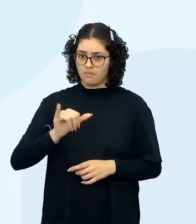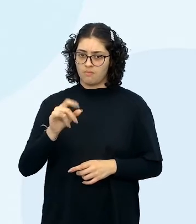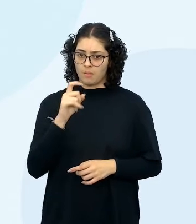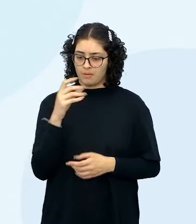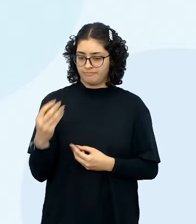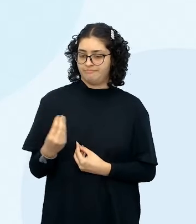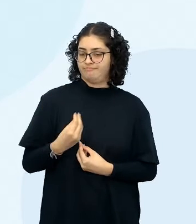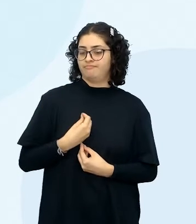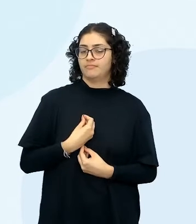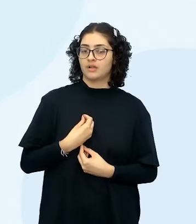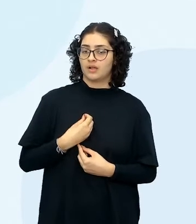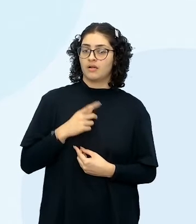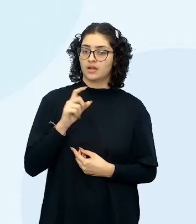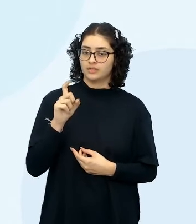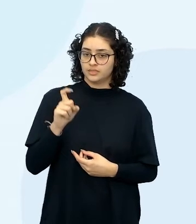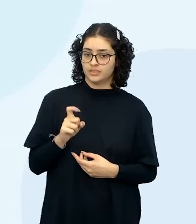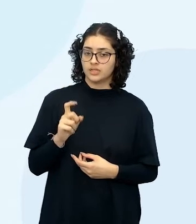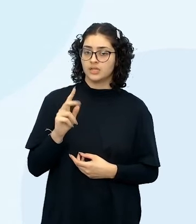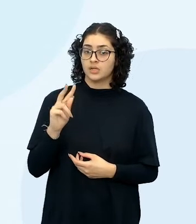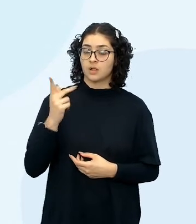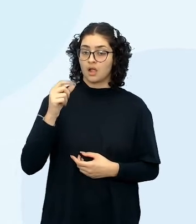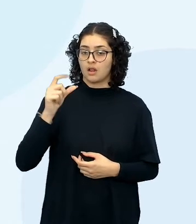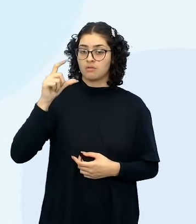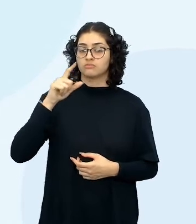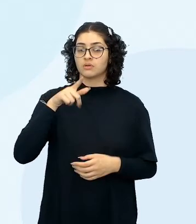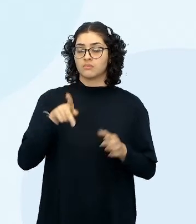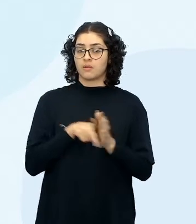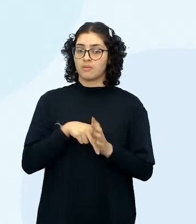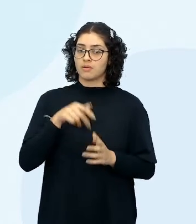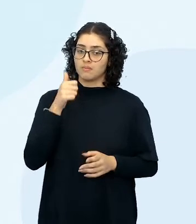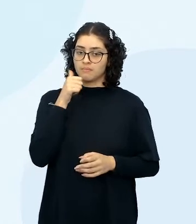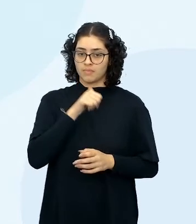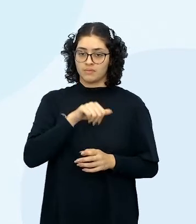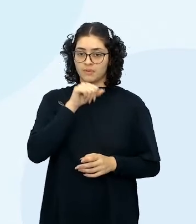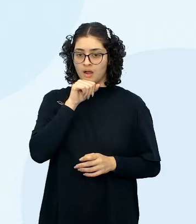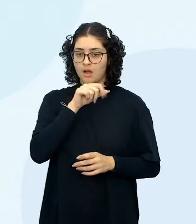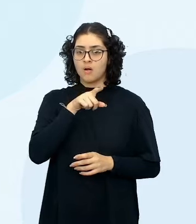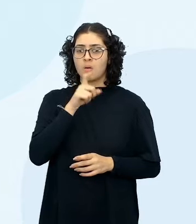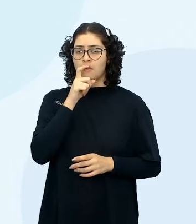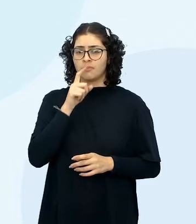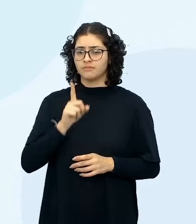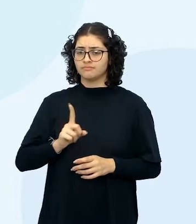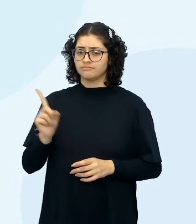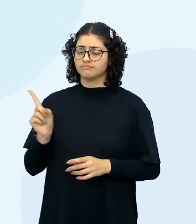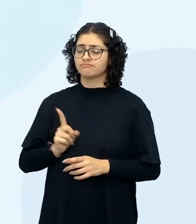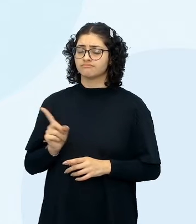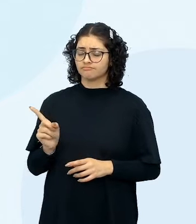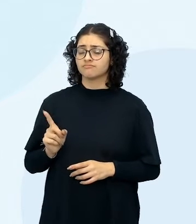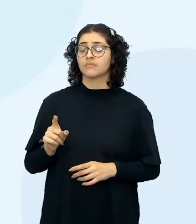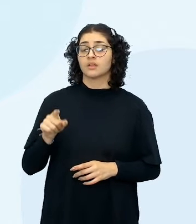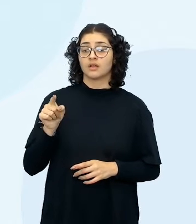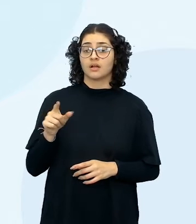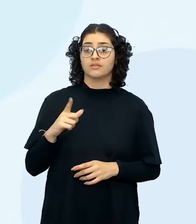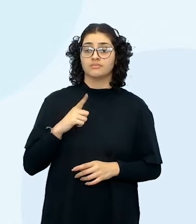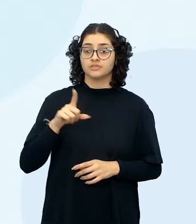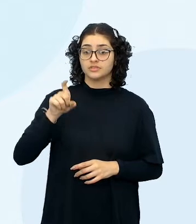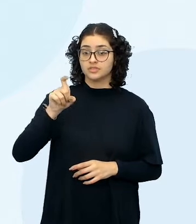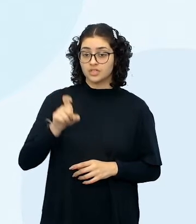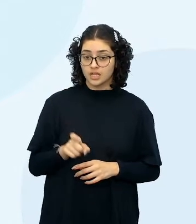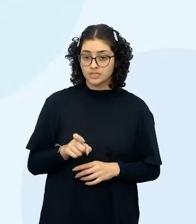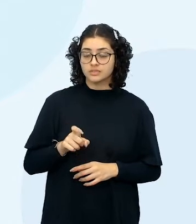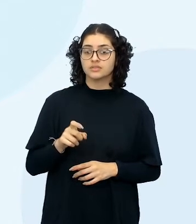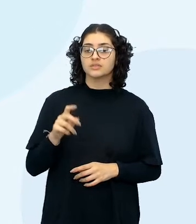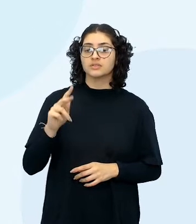pai e o XHzão da sua mãe. E esse homem afetado aqui recebeu o XHzinho da sua mãe